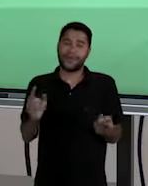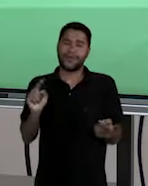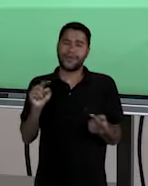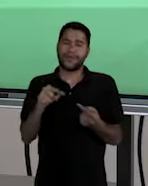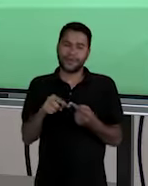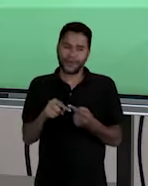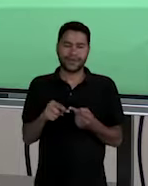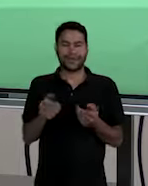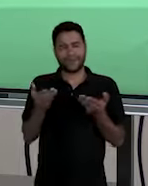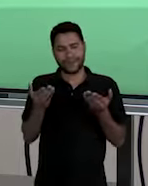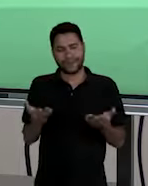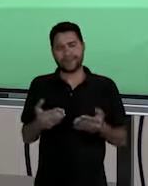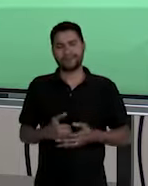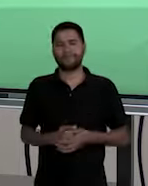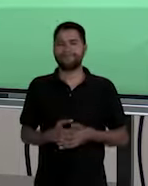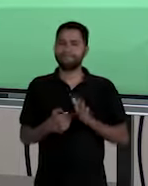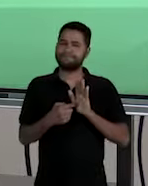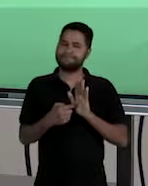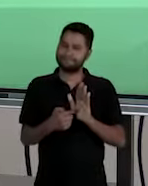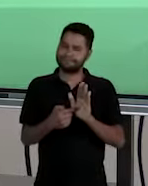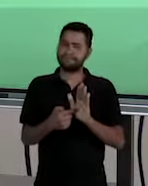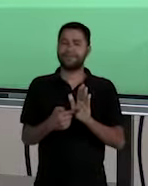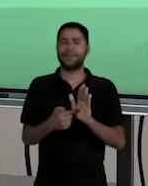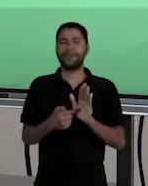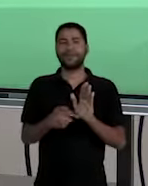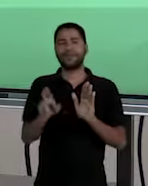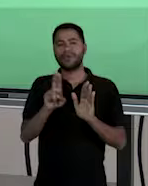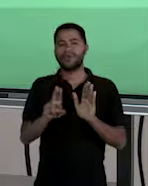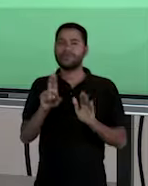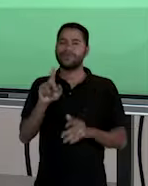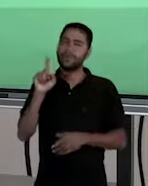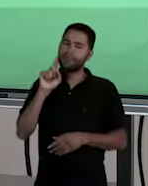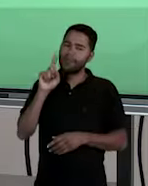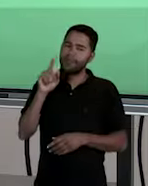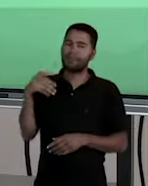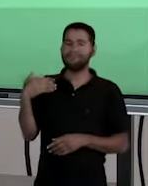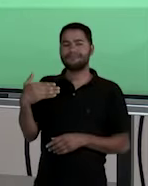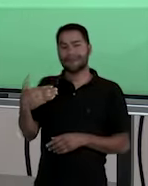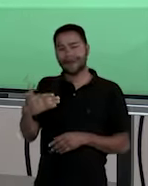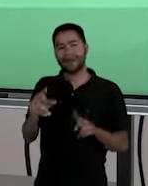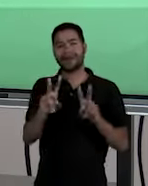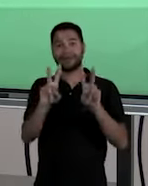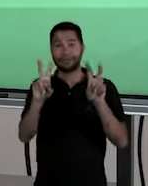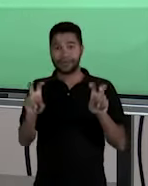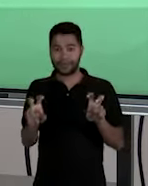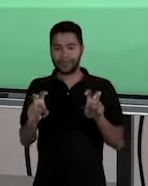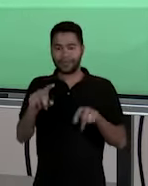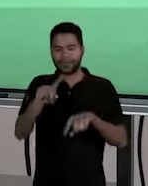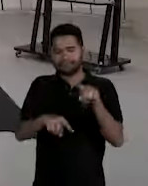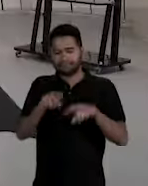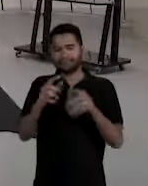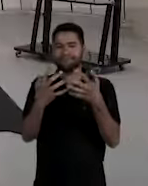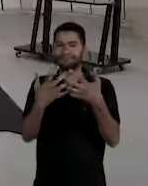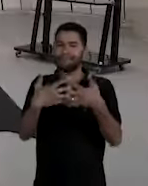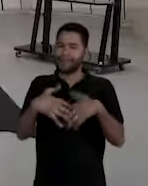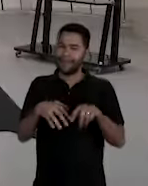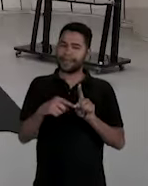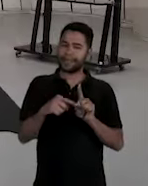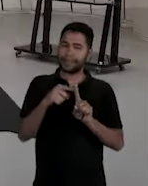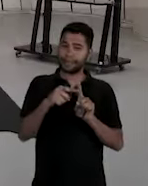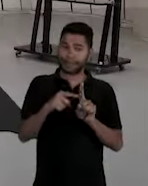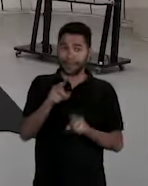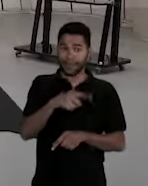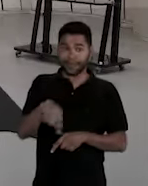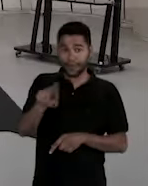objetivo era este: mostrar aplicações do cotidiano sobre as máquinas térmicas. Para vocês